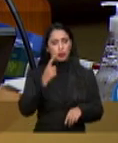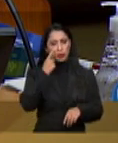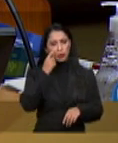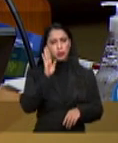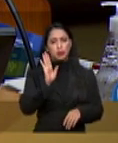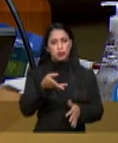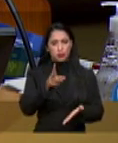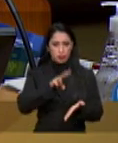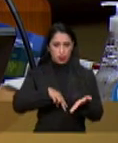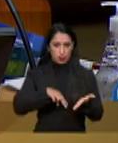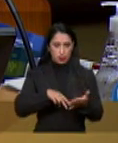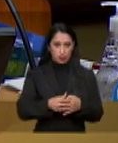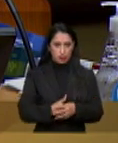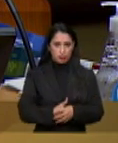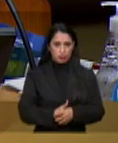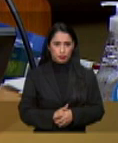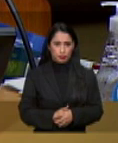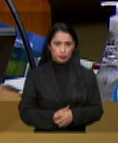Nunes Marques.